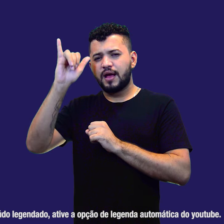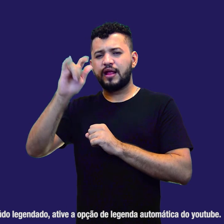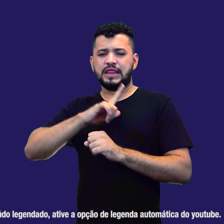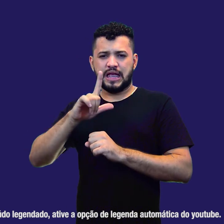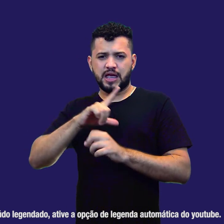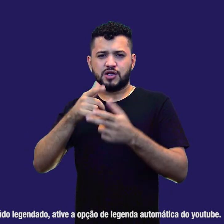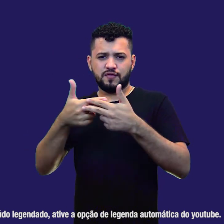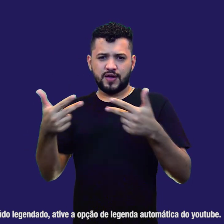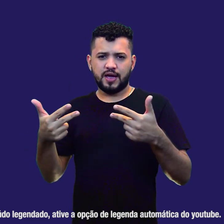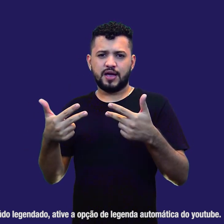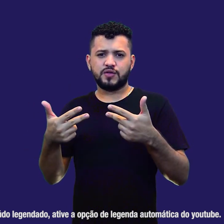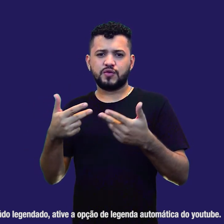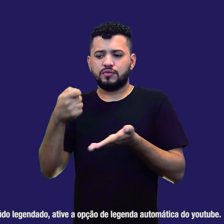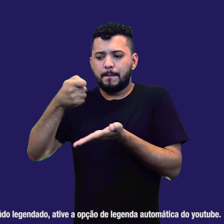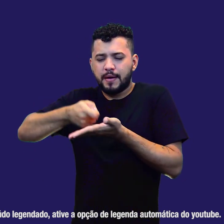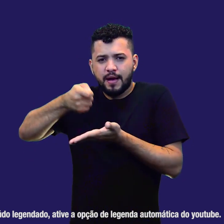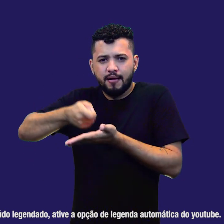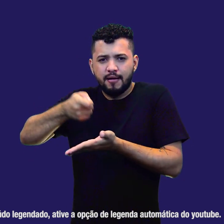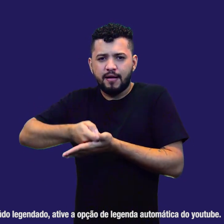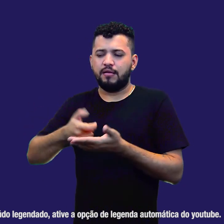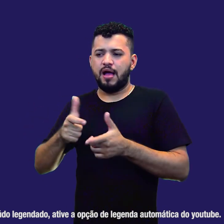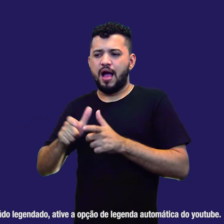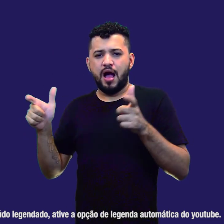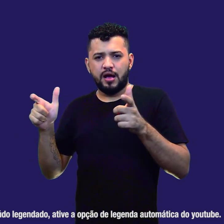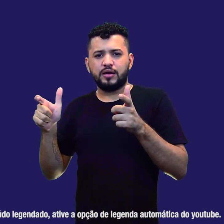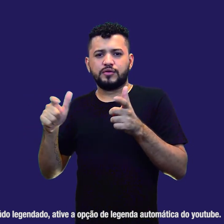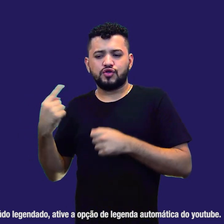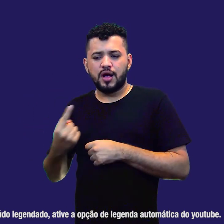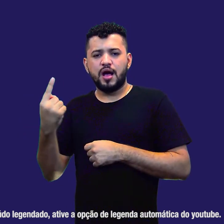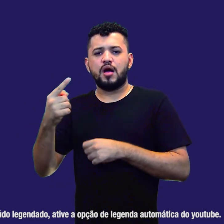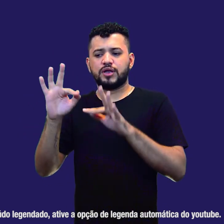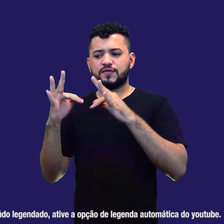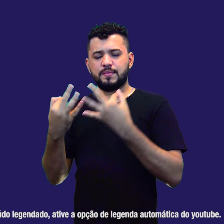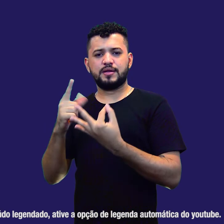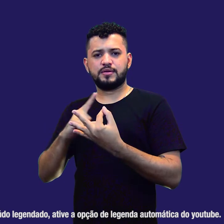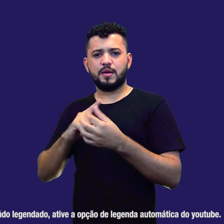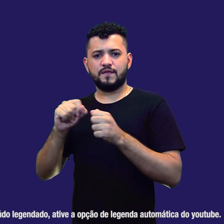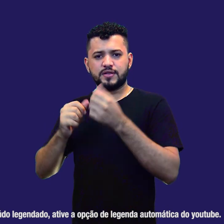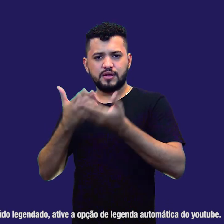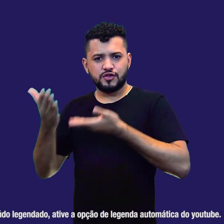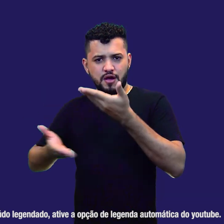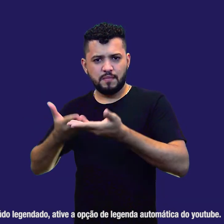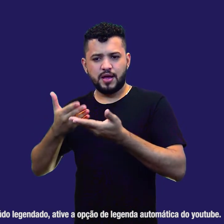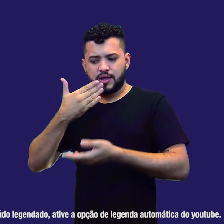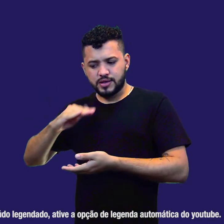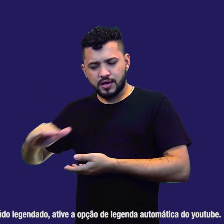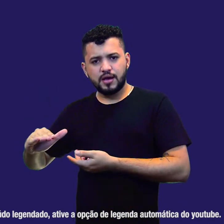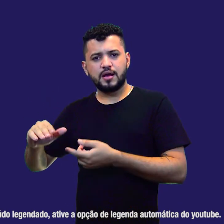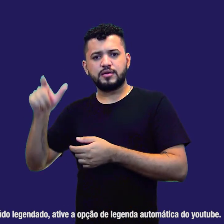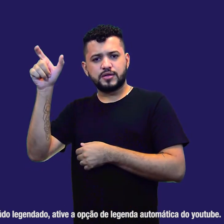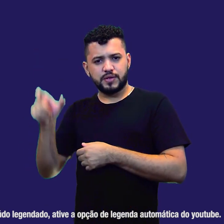casos também de gastos grandes que as famílias precisam ter hoje no tratamento dessas crianças, dessas